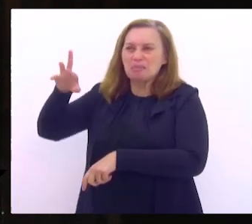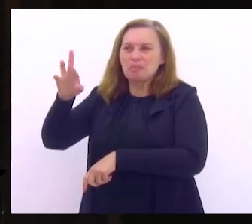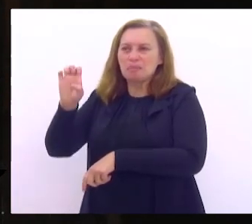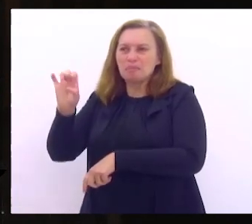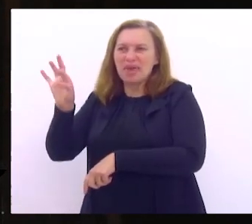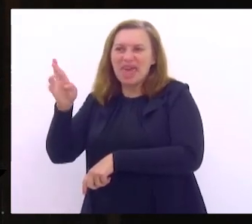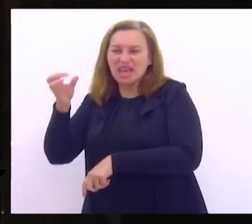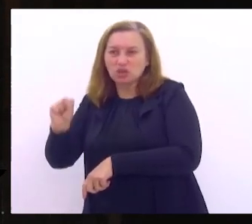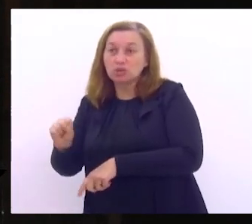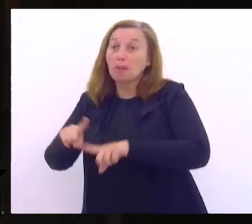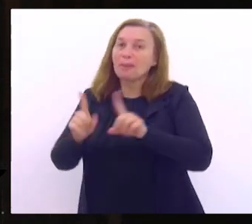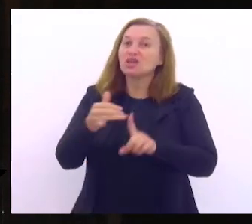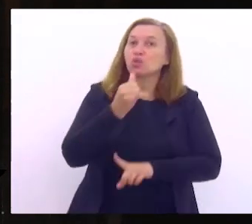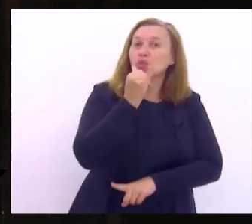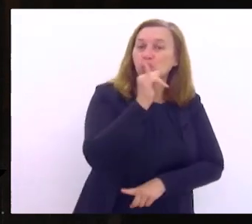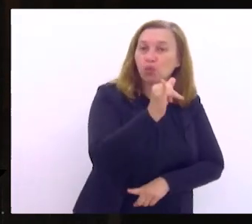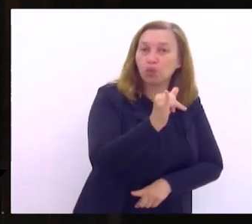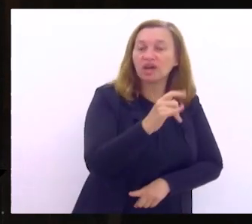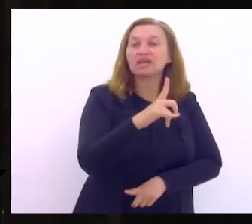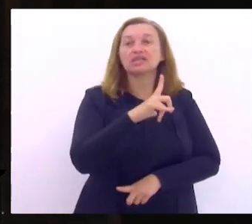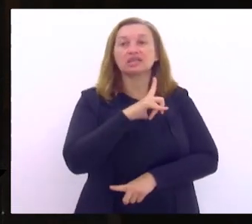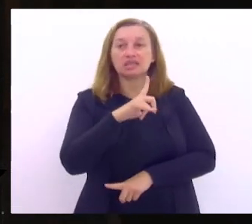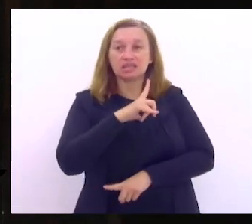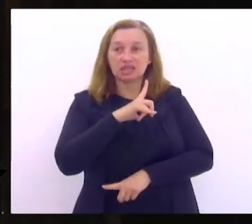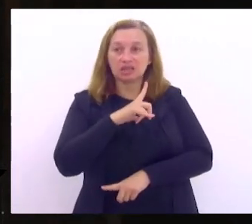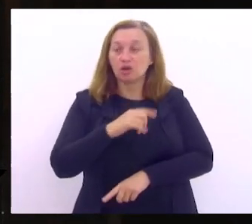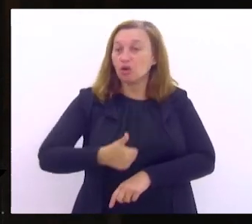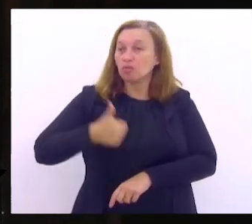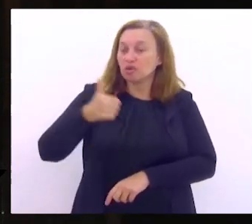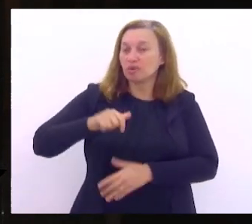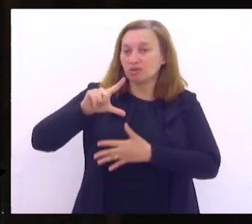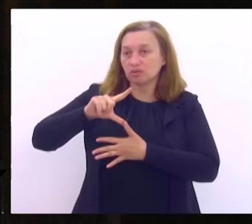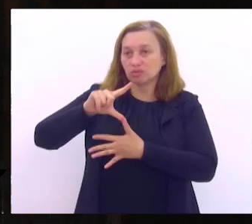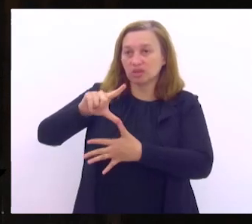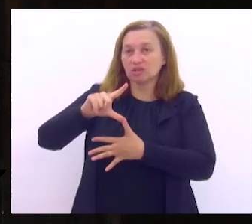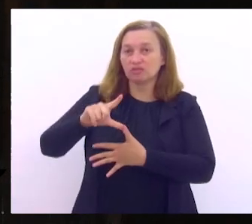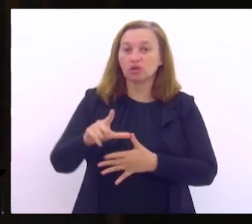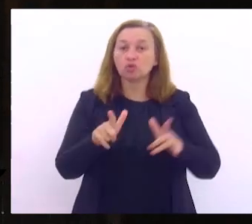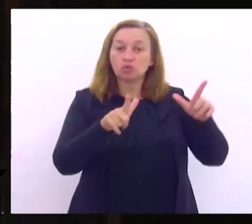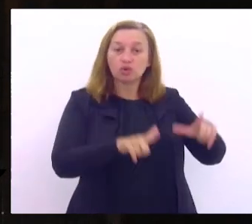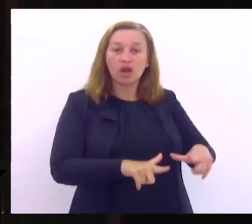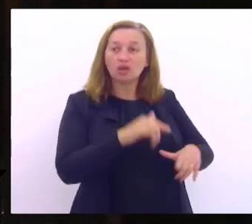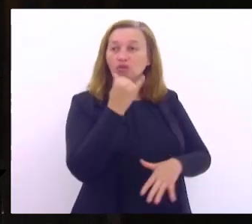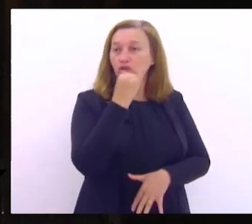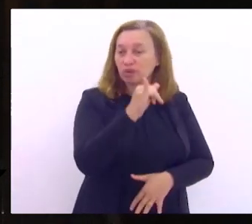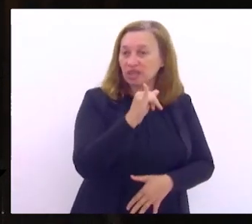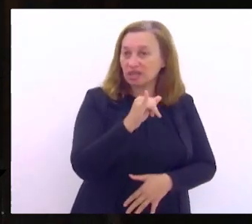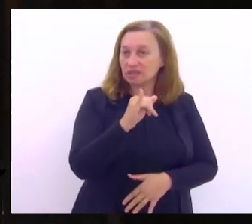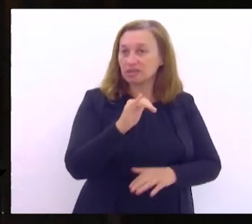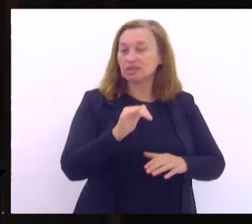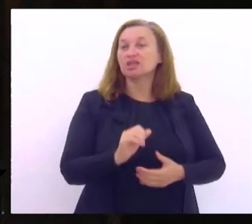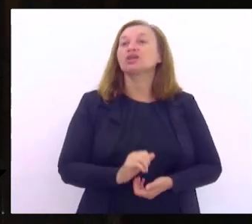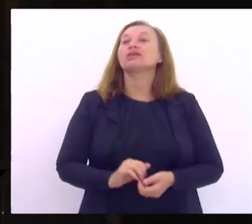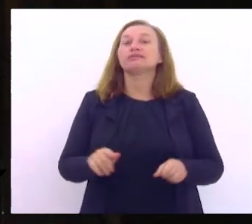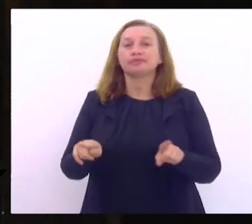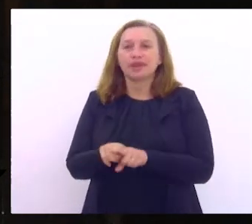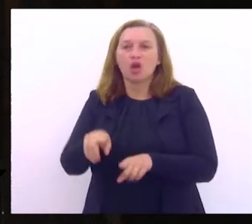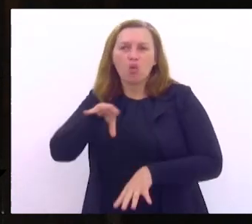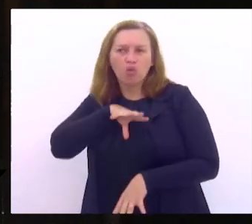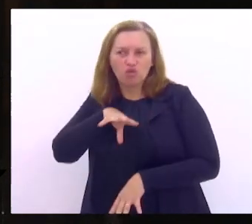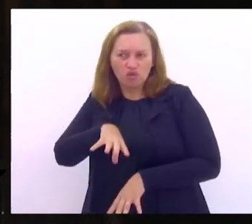de atletismo. O primeiro sul-americano no Brasil foi no estádio do Fluminense. O Vasco tinha uma